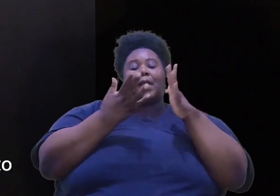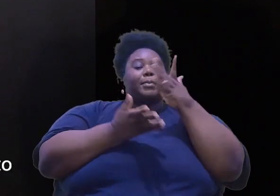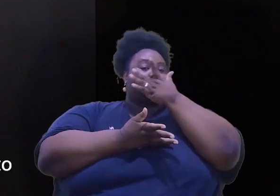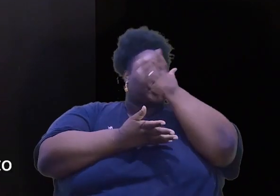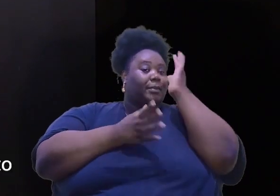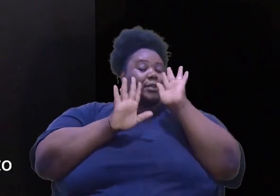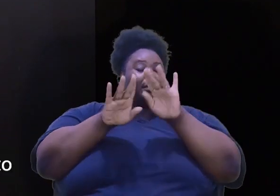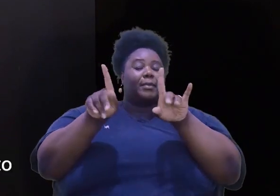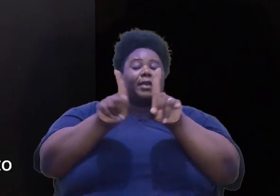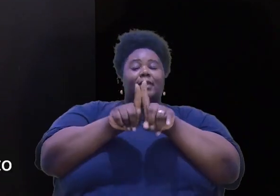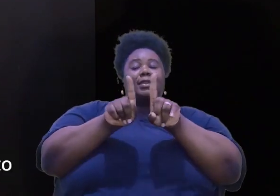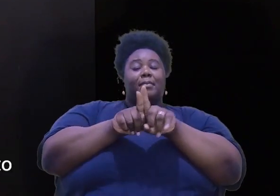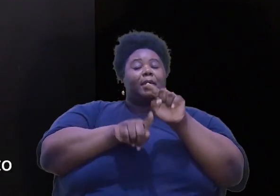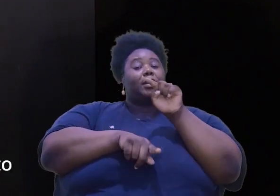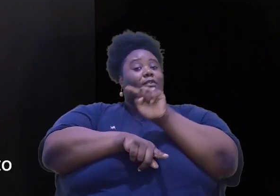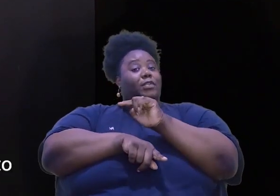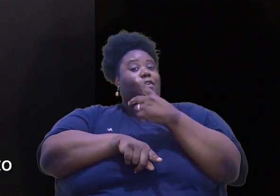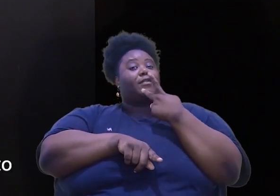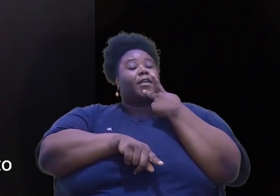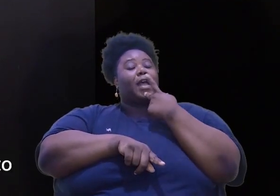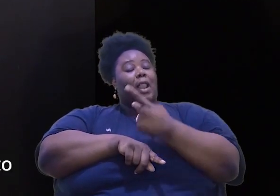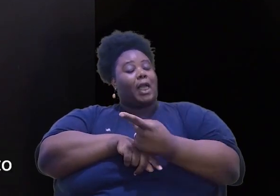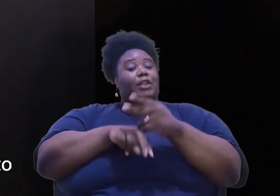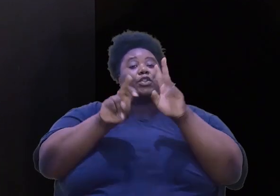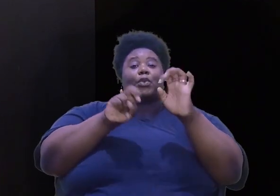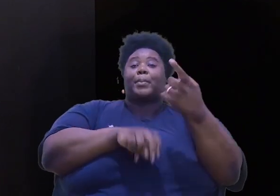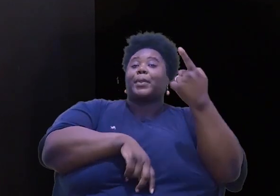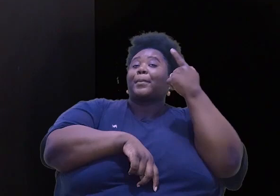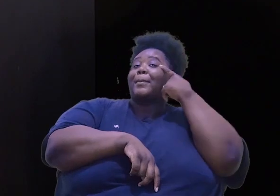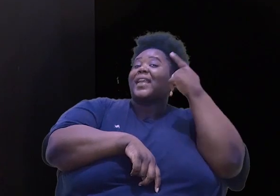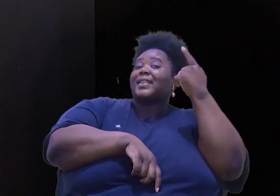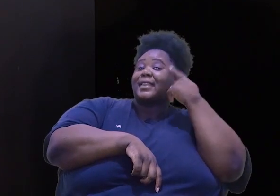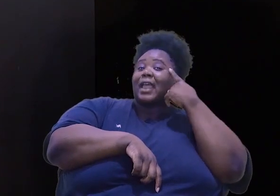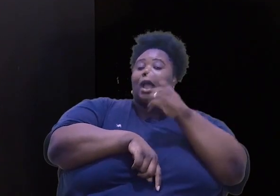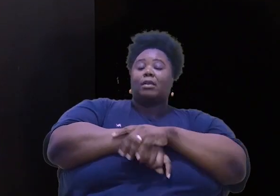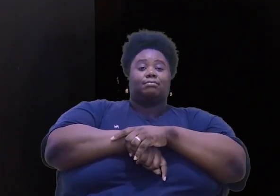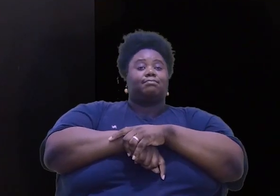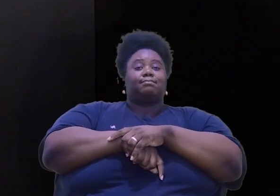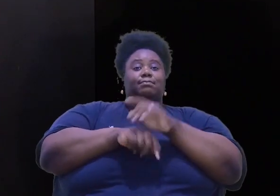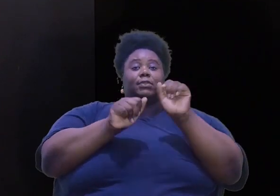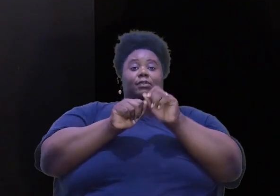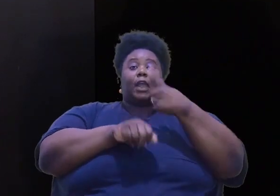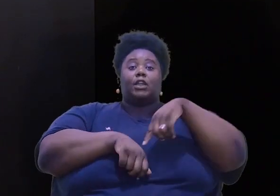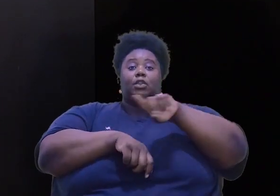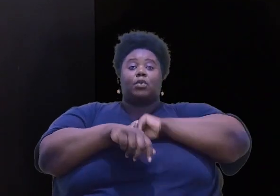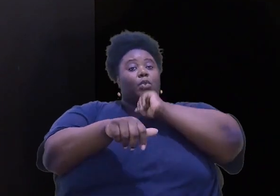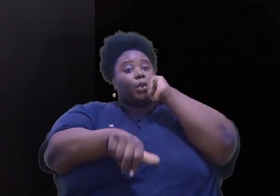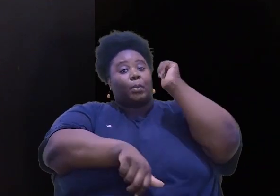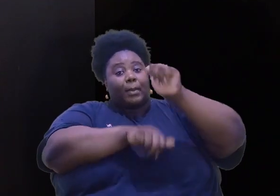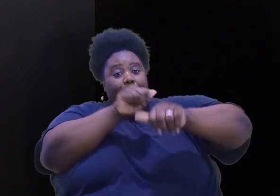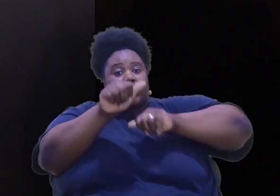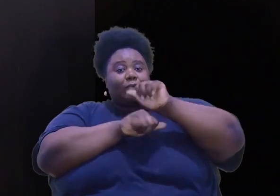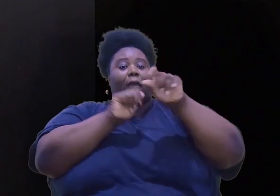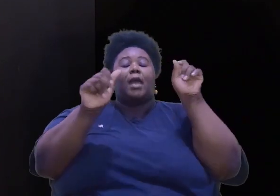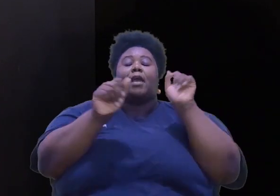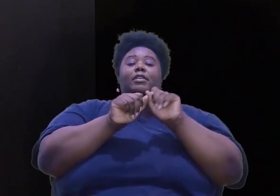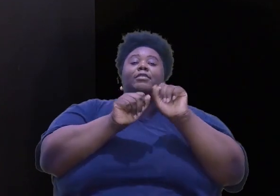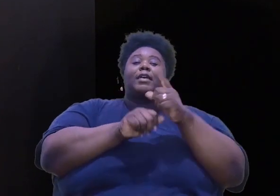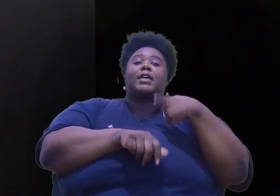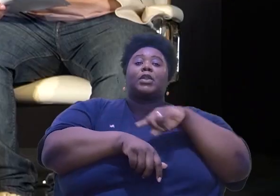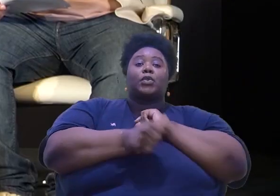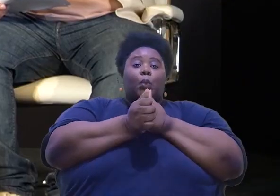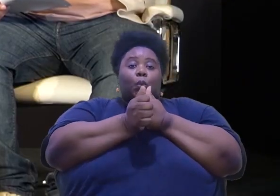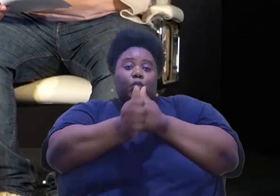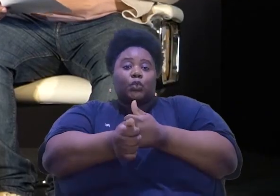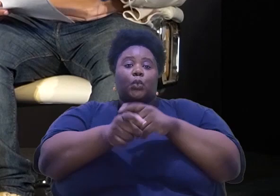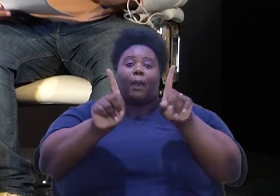público, mas te ouvindo sobre o pensamento que tira a gente do lugar, né, e que nos faz seguir